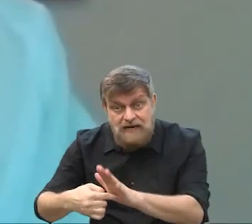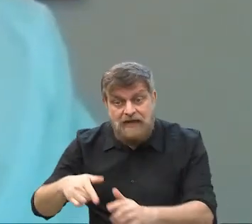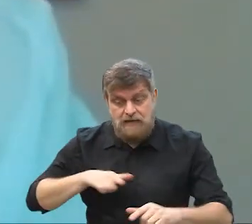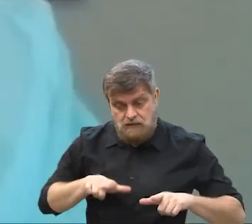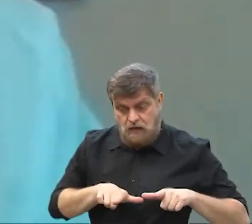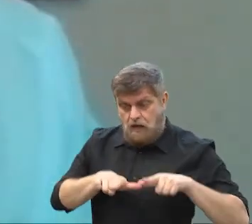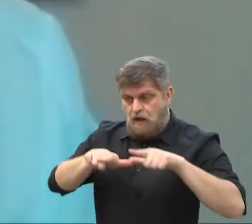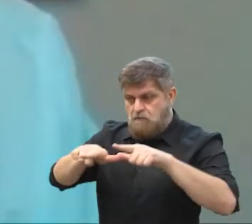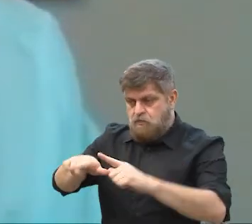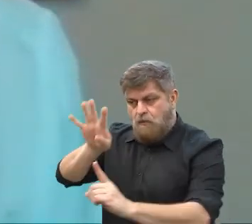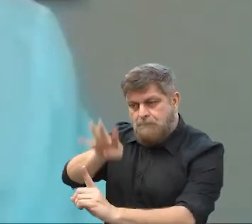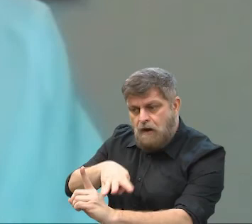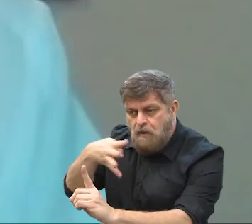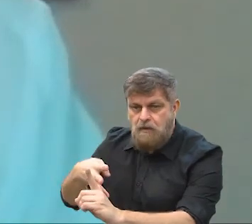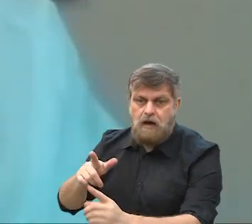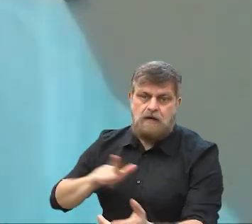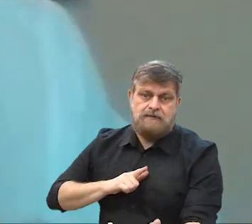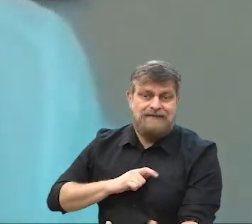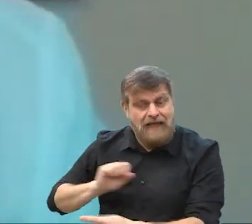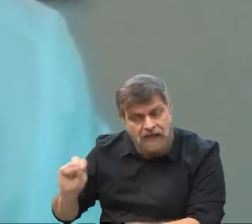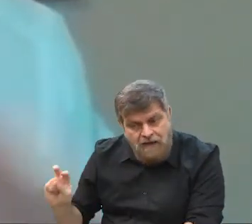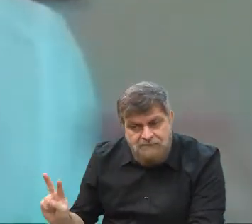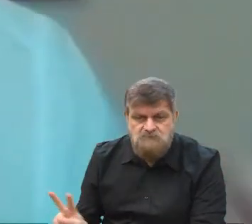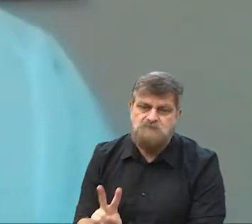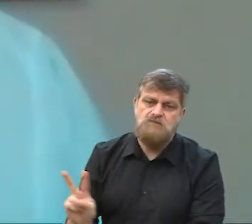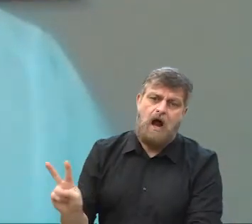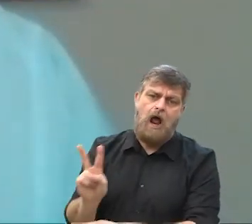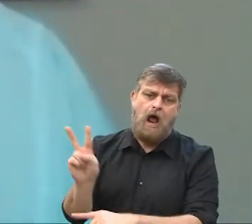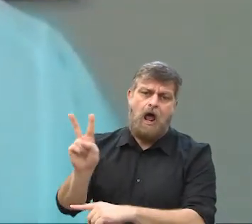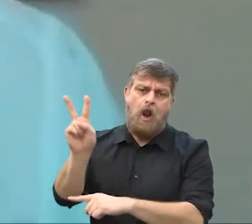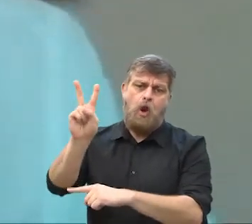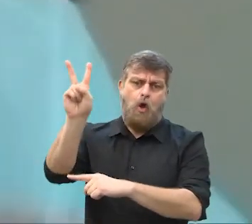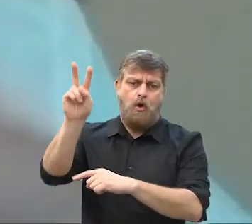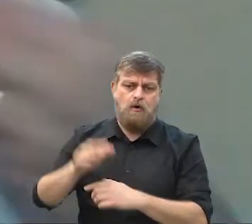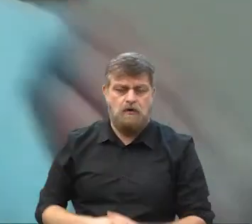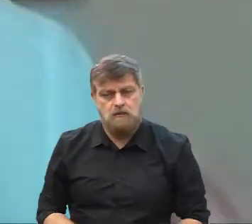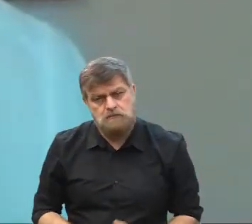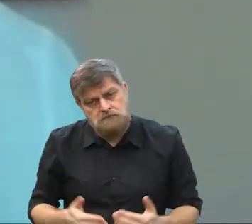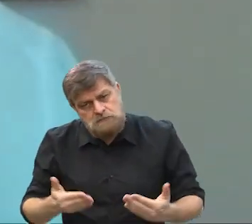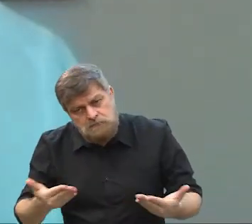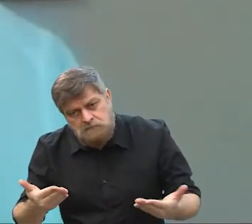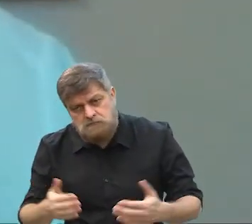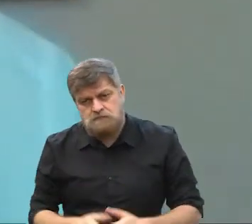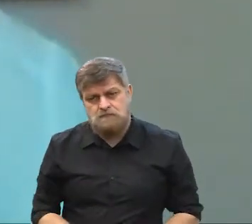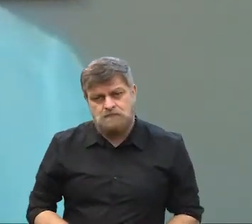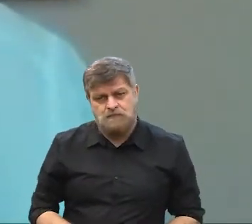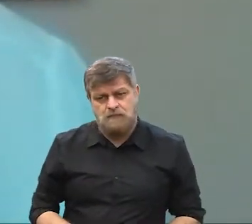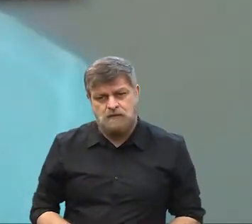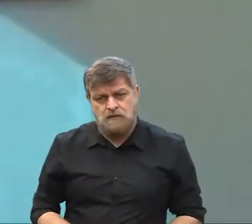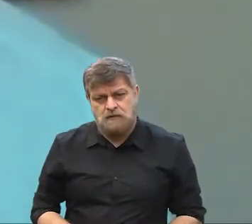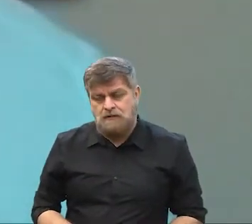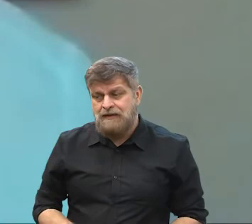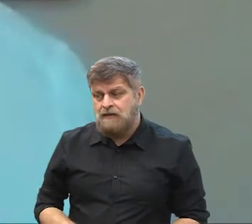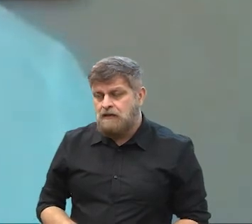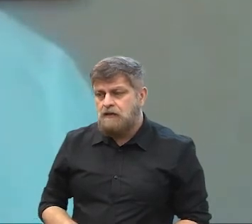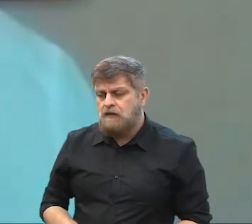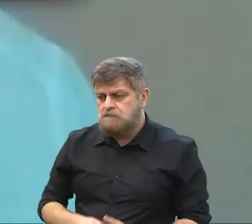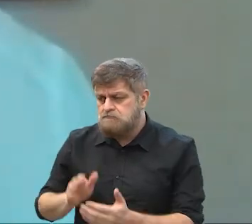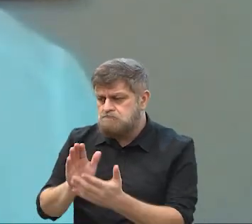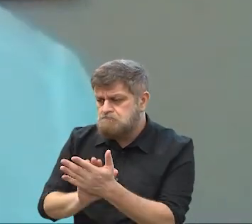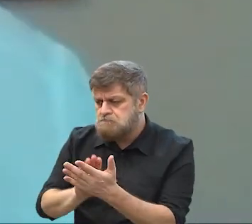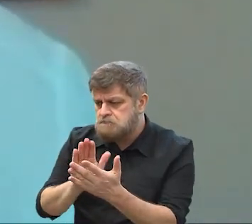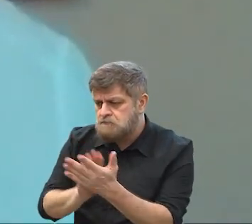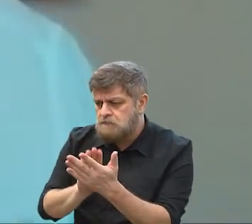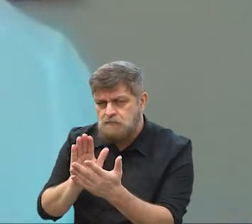dessas honrarias, para que elas tivessem uma certa valoração, que é a valoração do